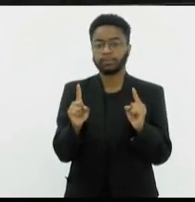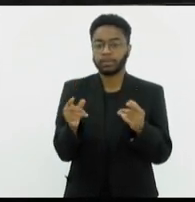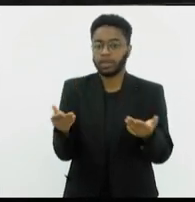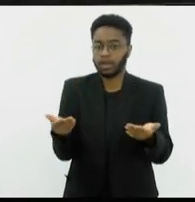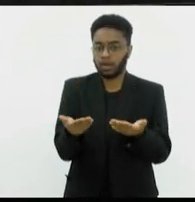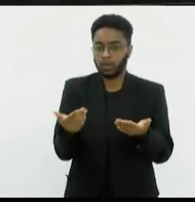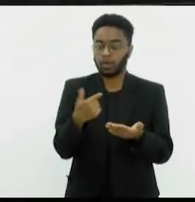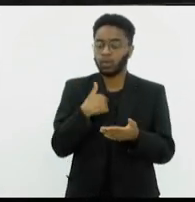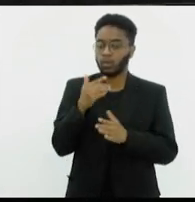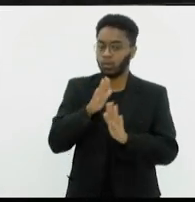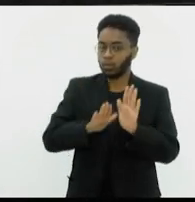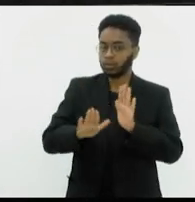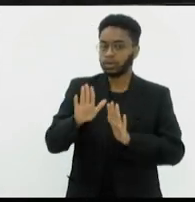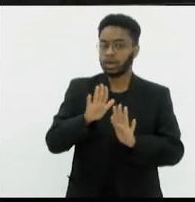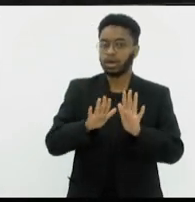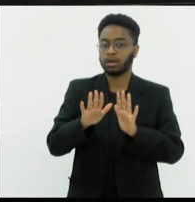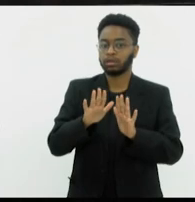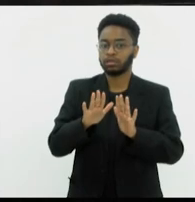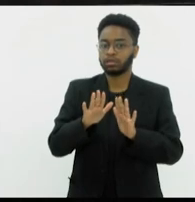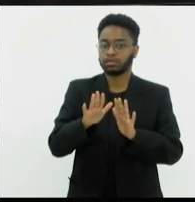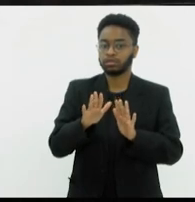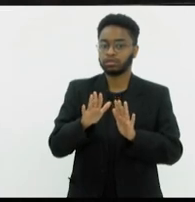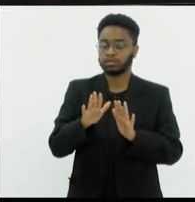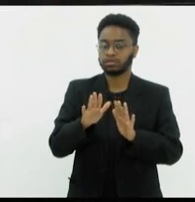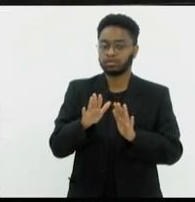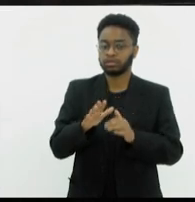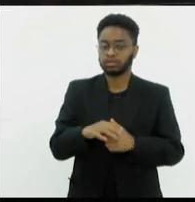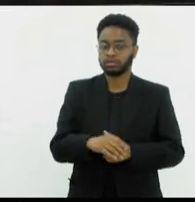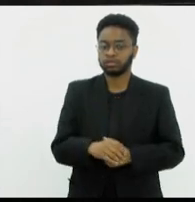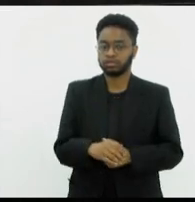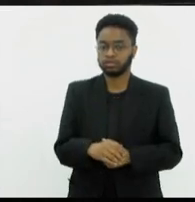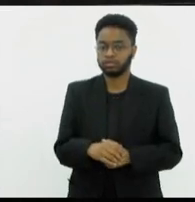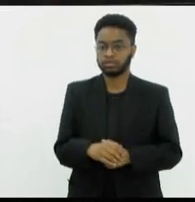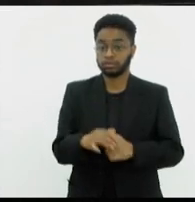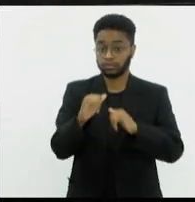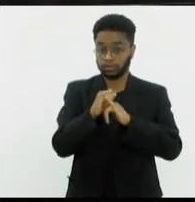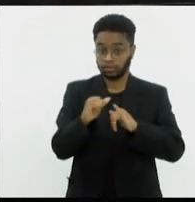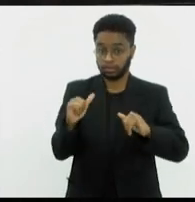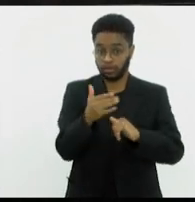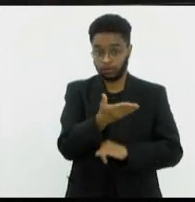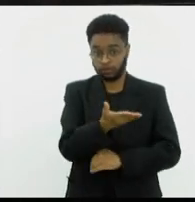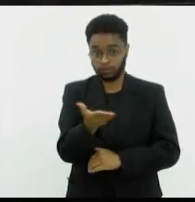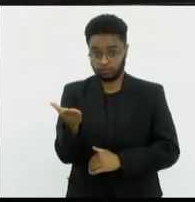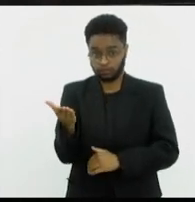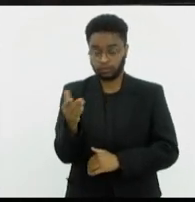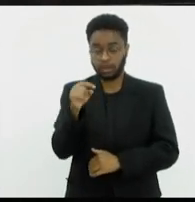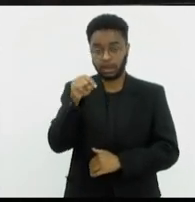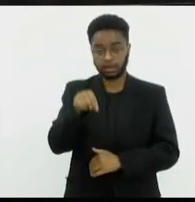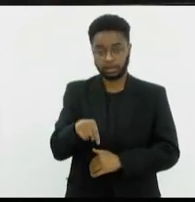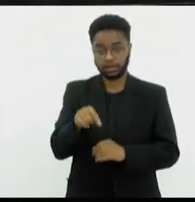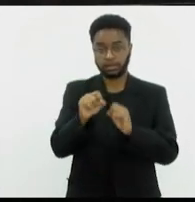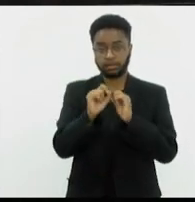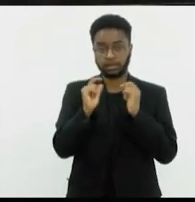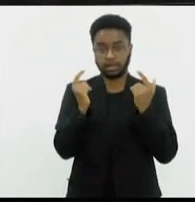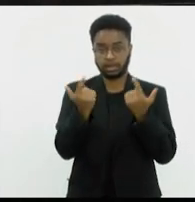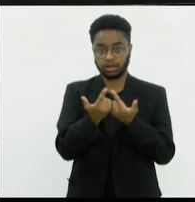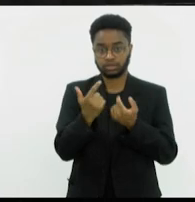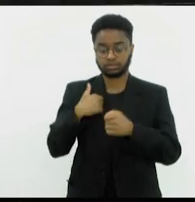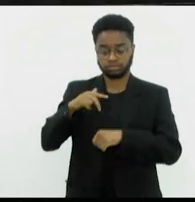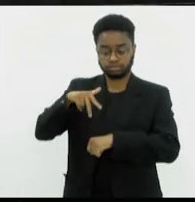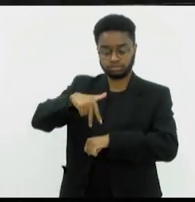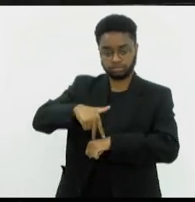momento o cuidado, a cautela de alertar a todos dessa tribuna de que em